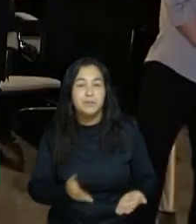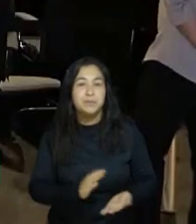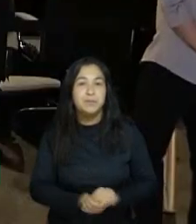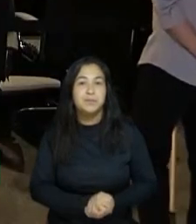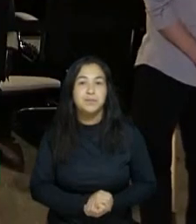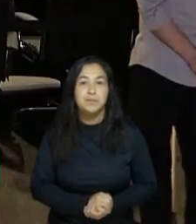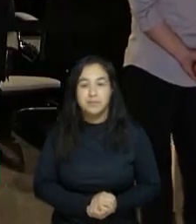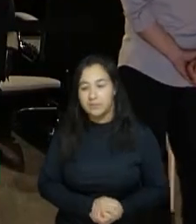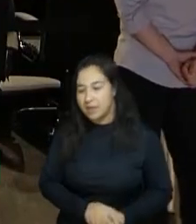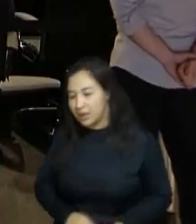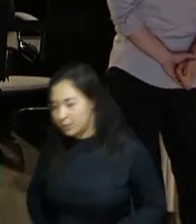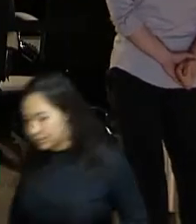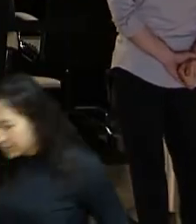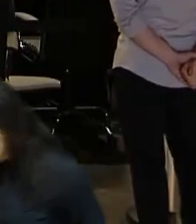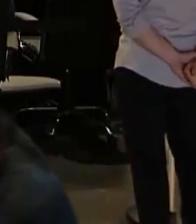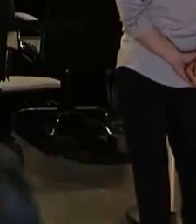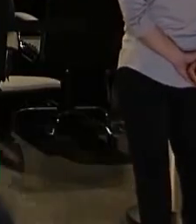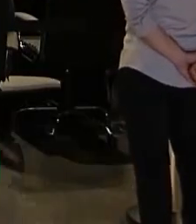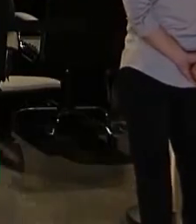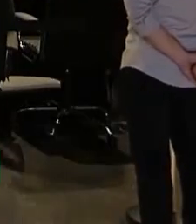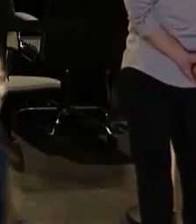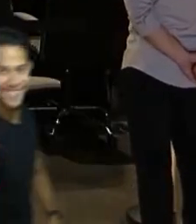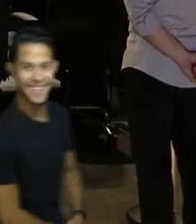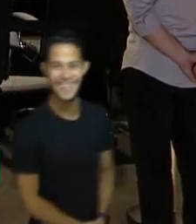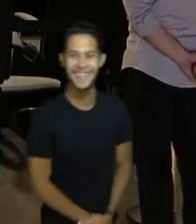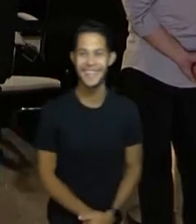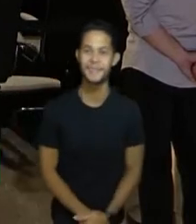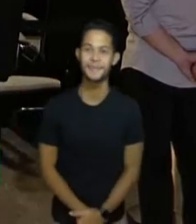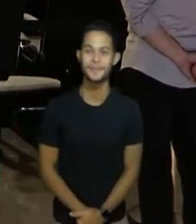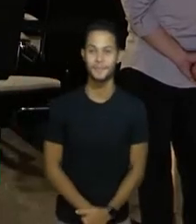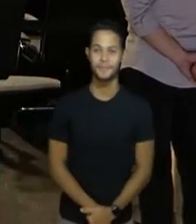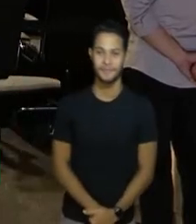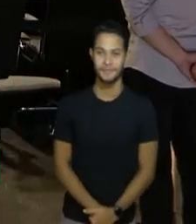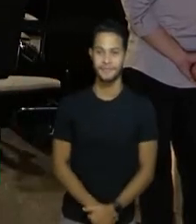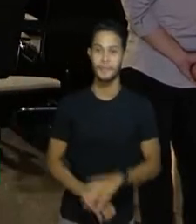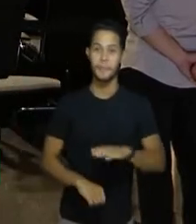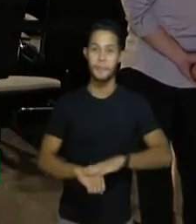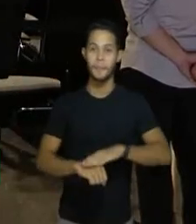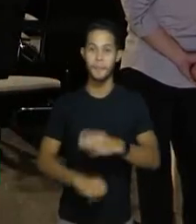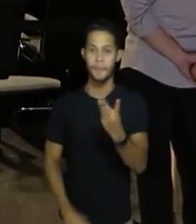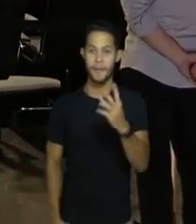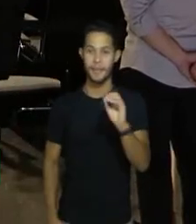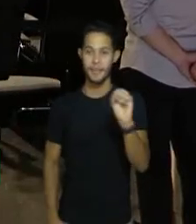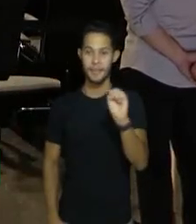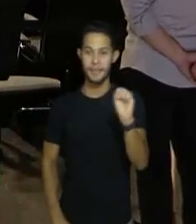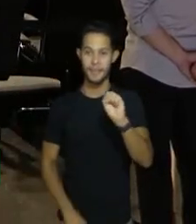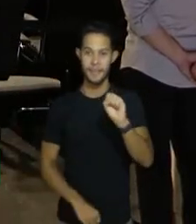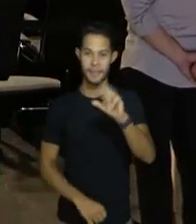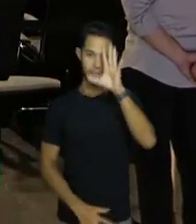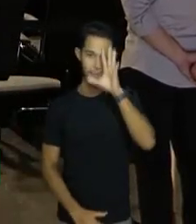Mais 30 segundos. Do hospital. Obrigado. Mais 30 segundos para concluir.